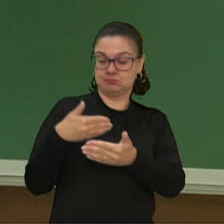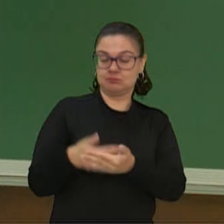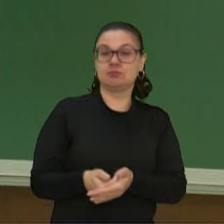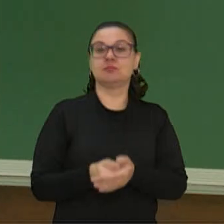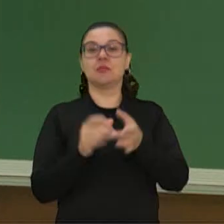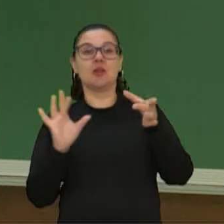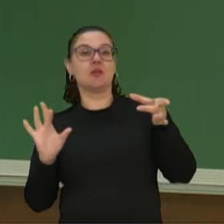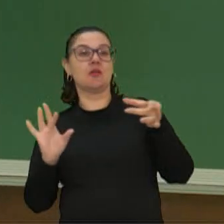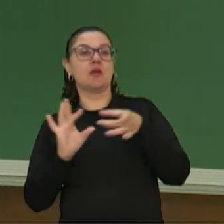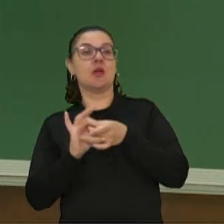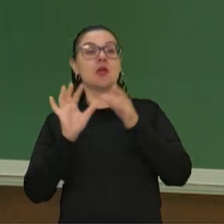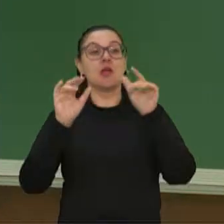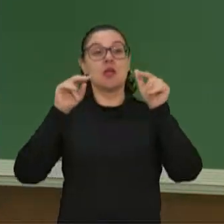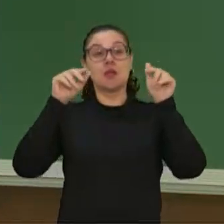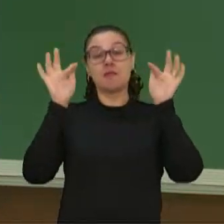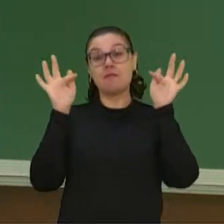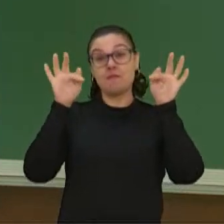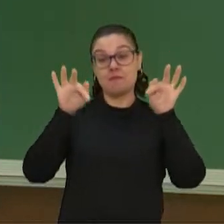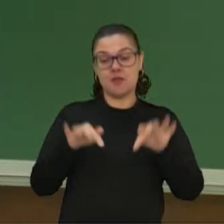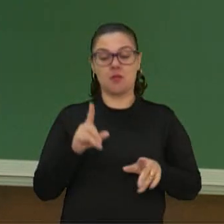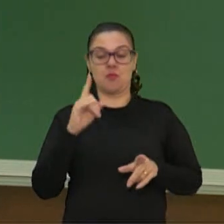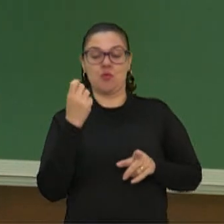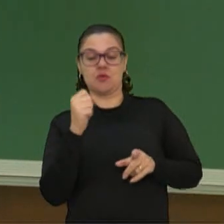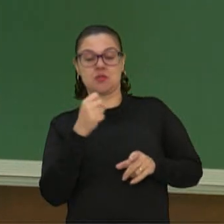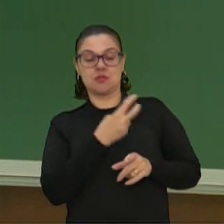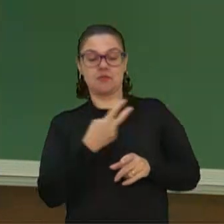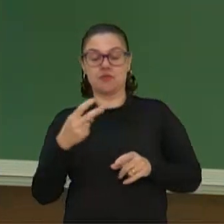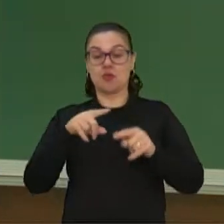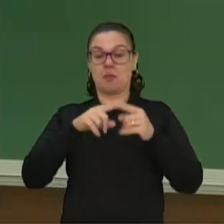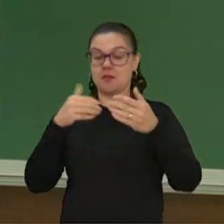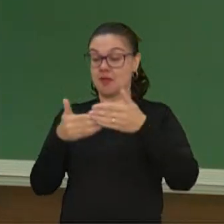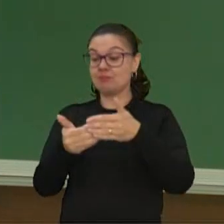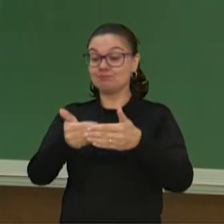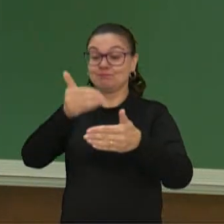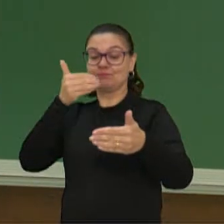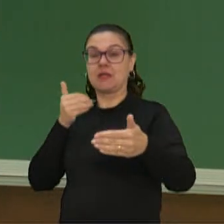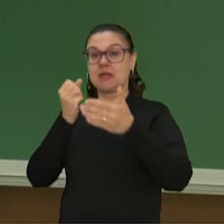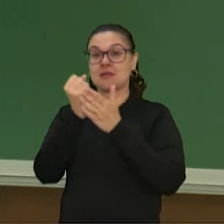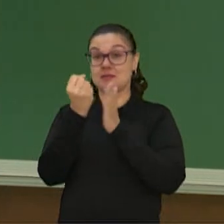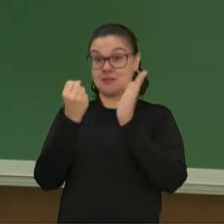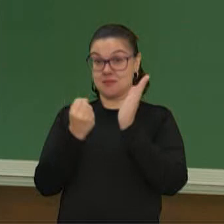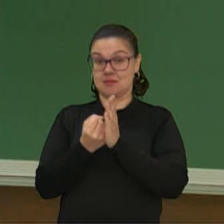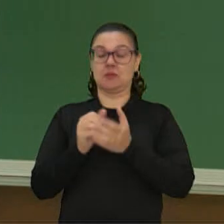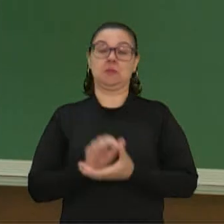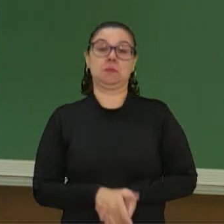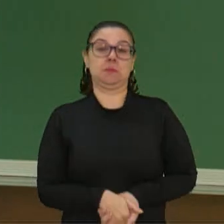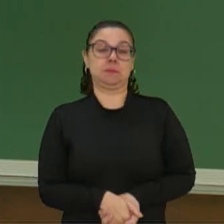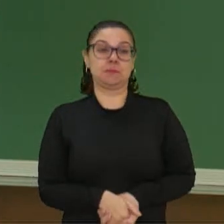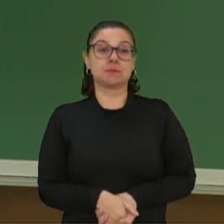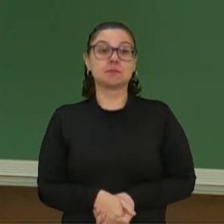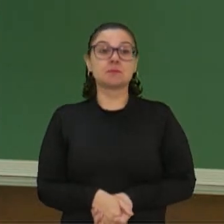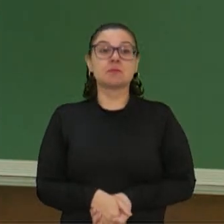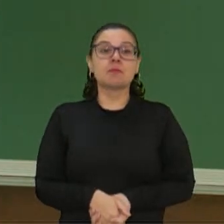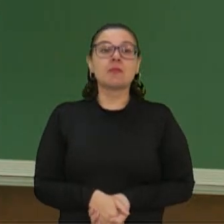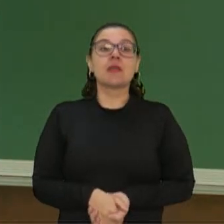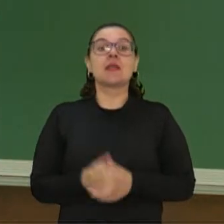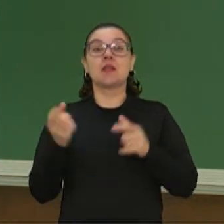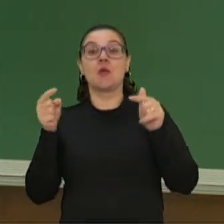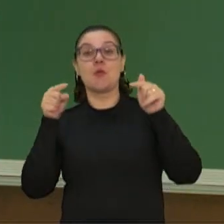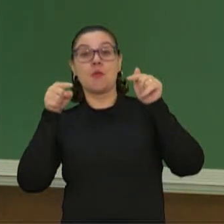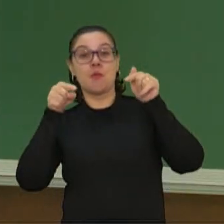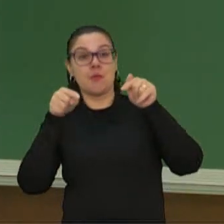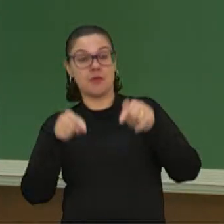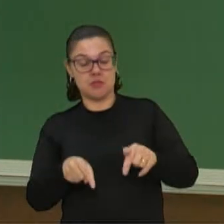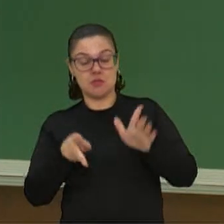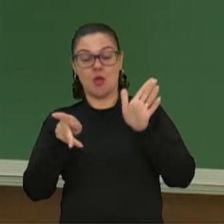Culmina em 1822, mas ele remonta ao século antecedente, não é mesmo? Isso é o que a gente chama